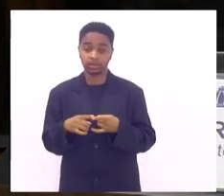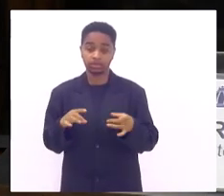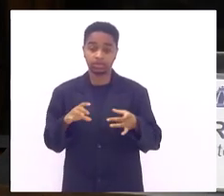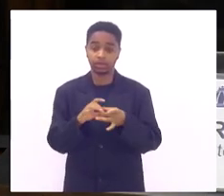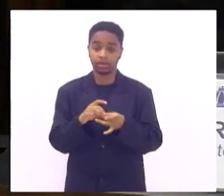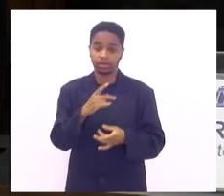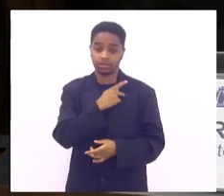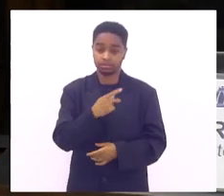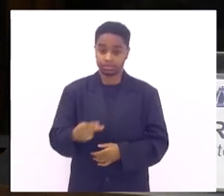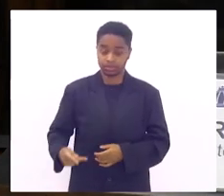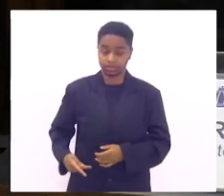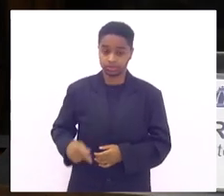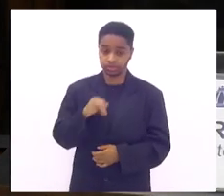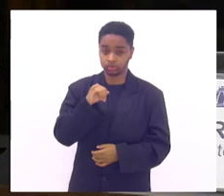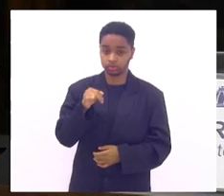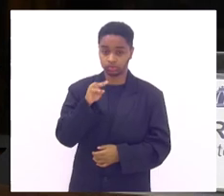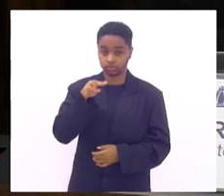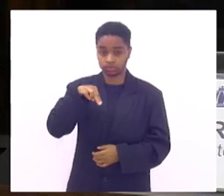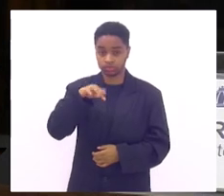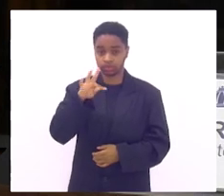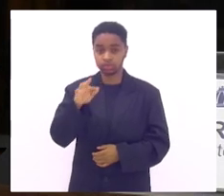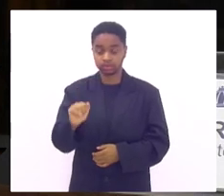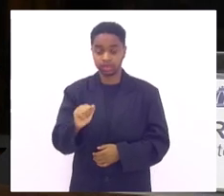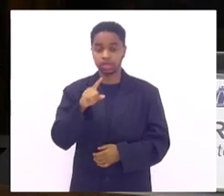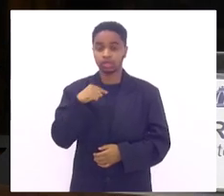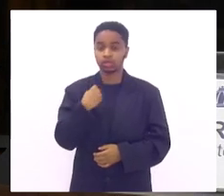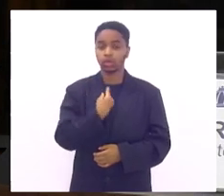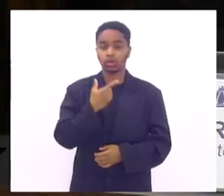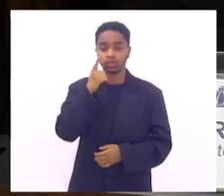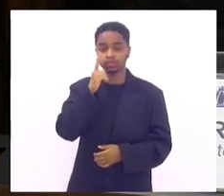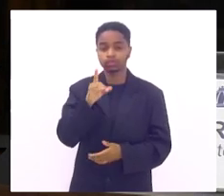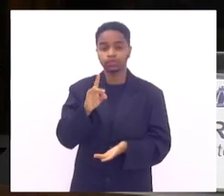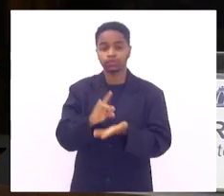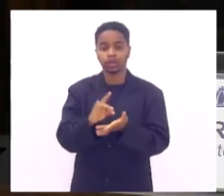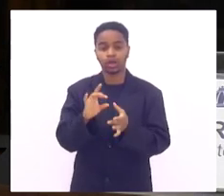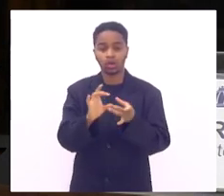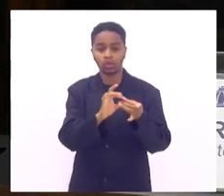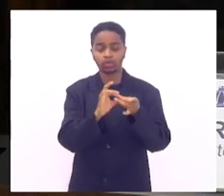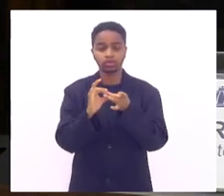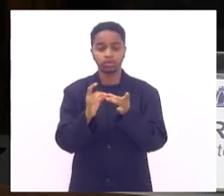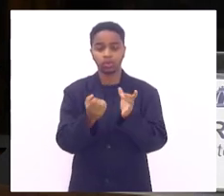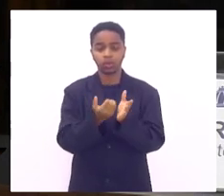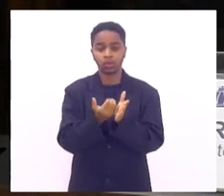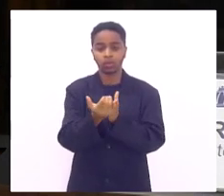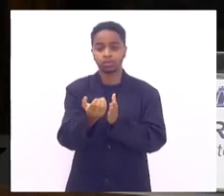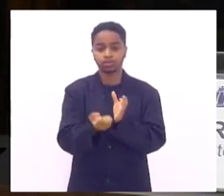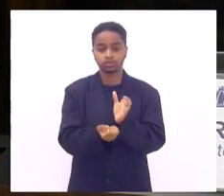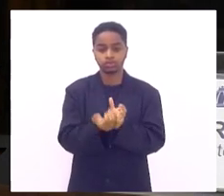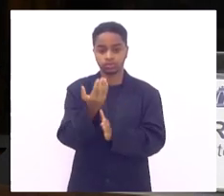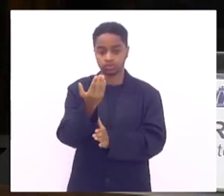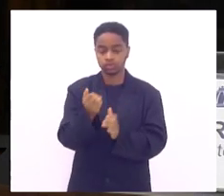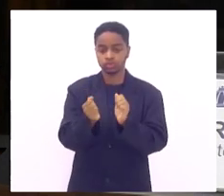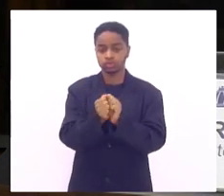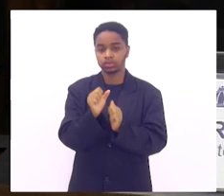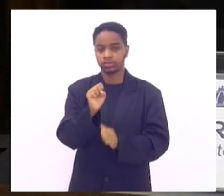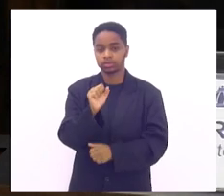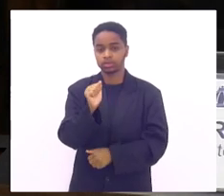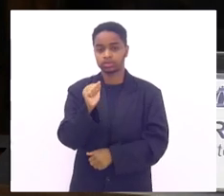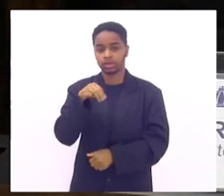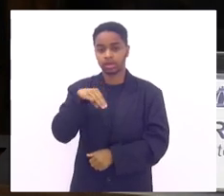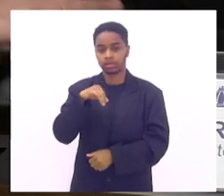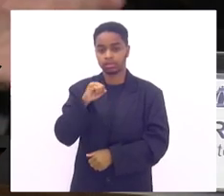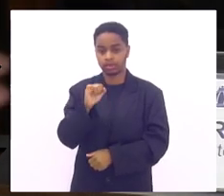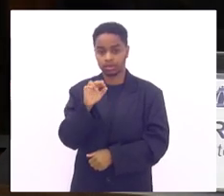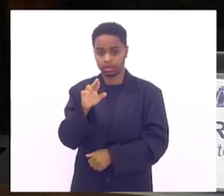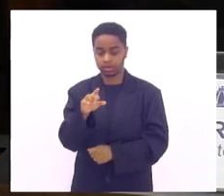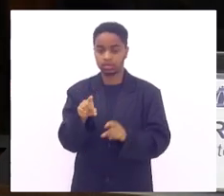nós conseguimos fazer com que essa união começasse a nascer, com o Samir, com